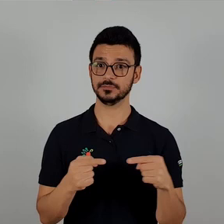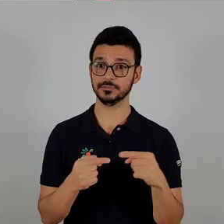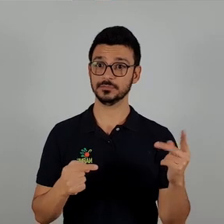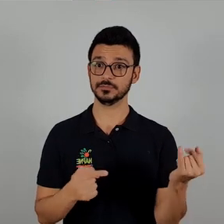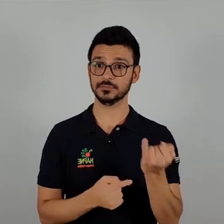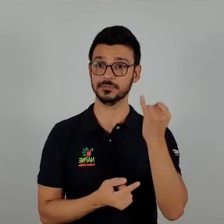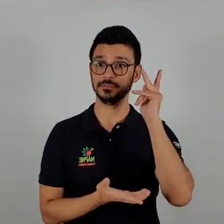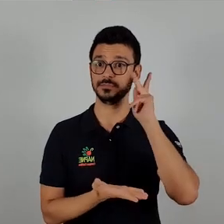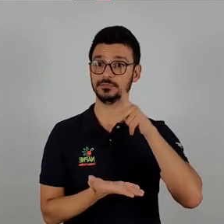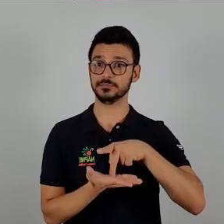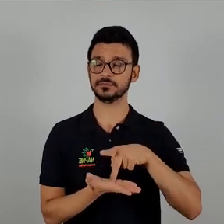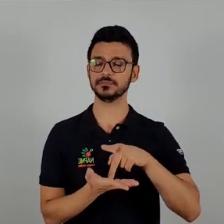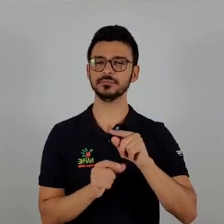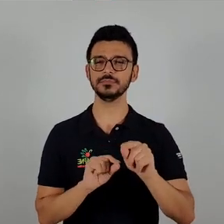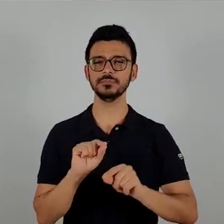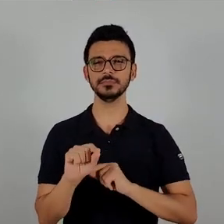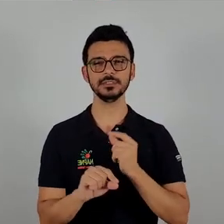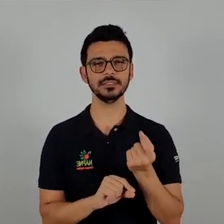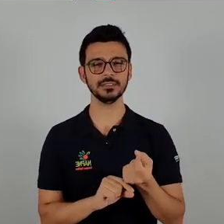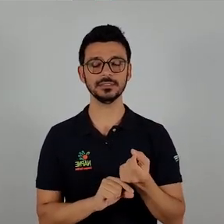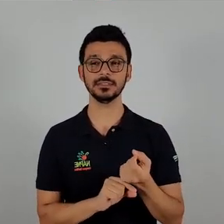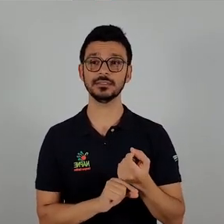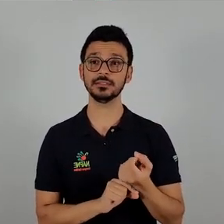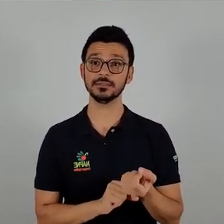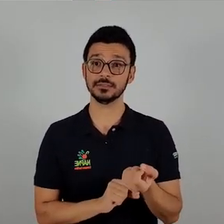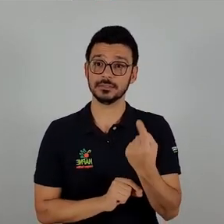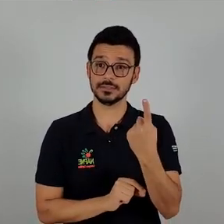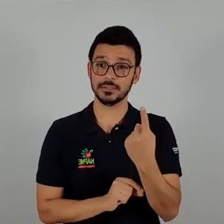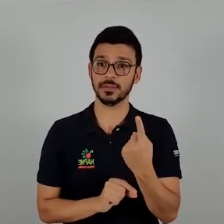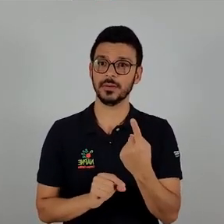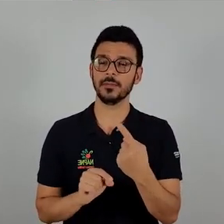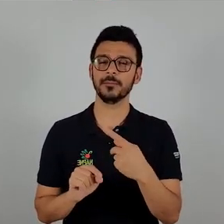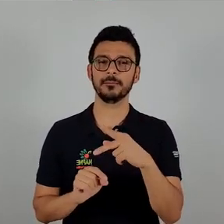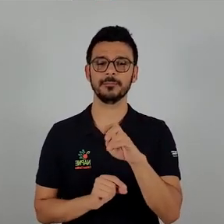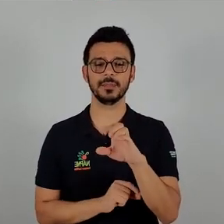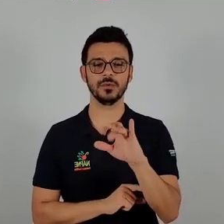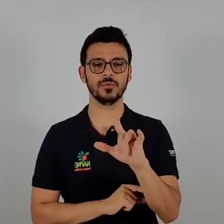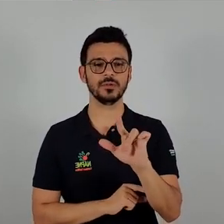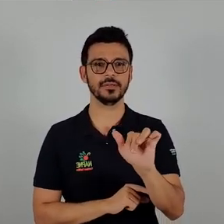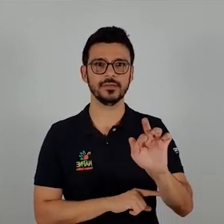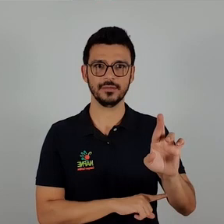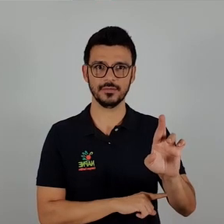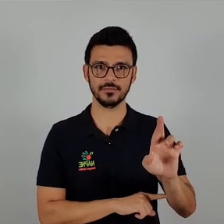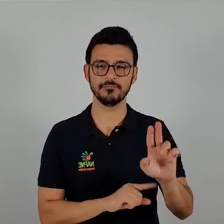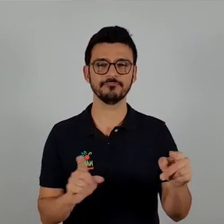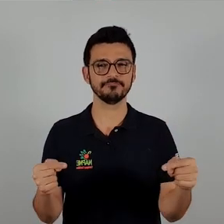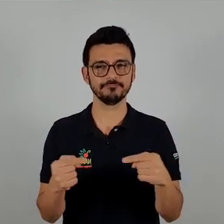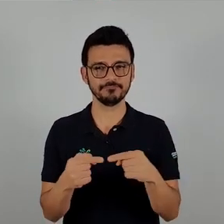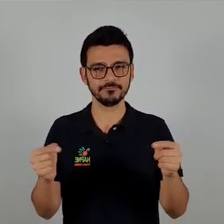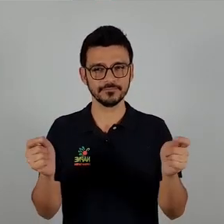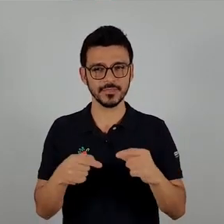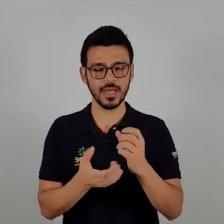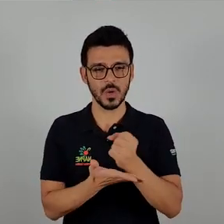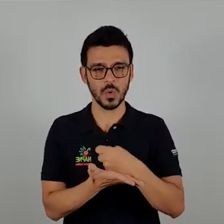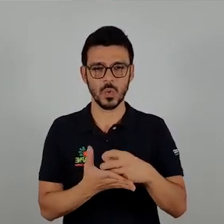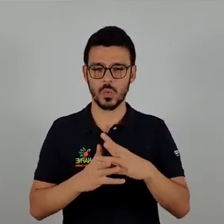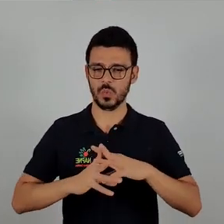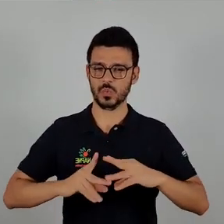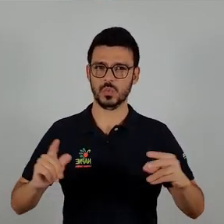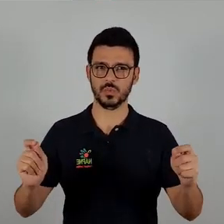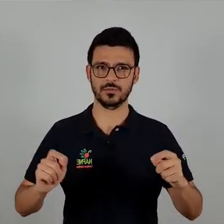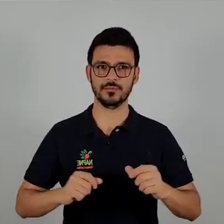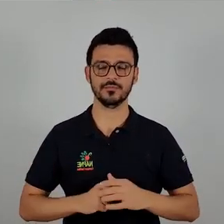a sábado ele é perfeito, no domingo o cachorro fica doente. Isso é raro de ver, é estranho e é muito peculiar